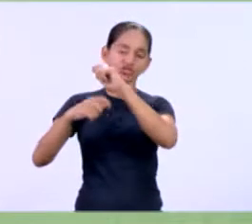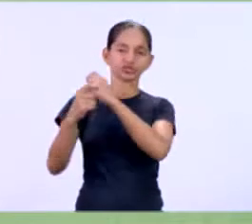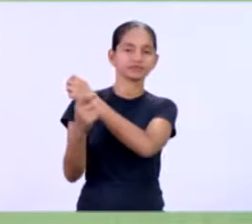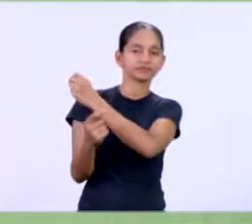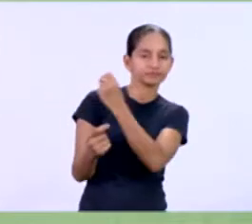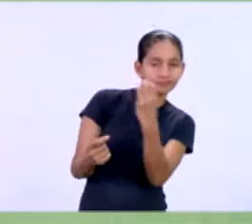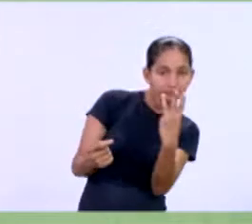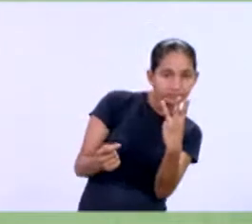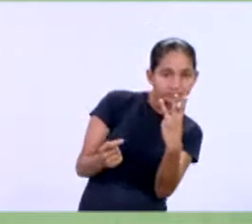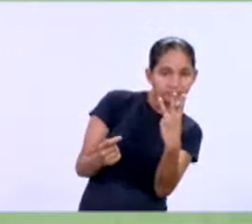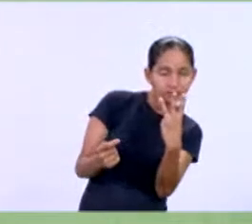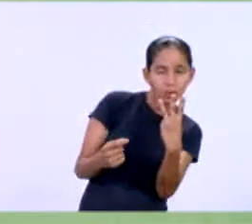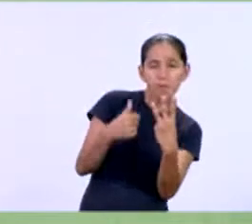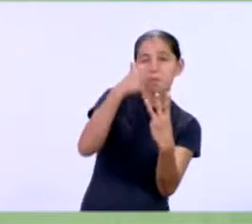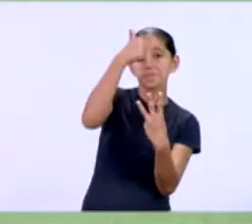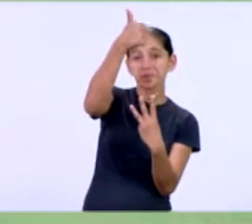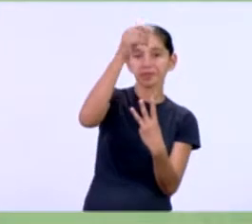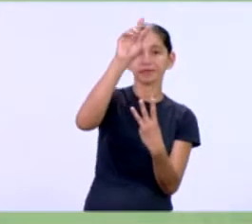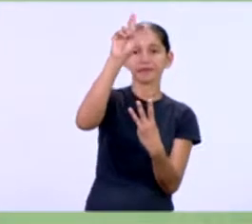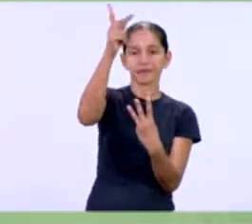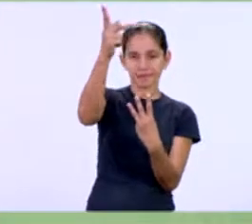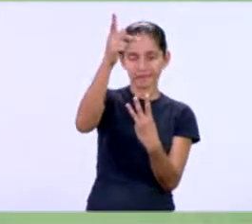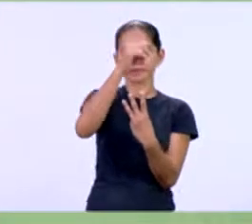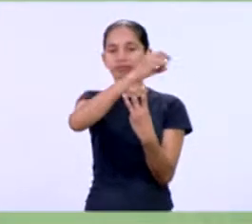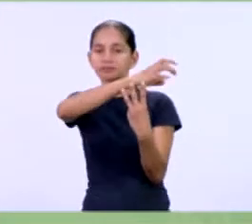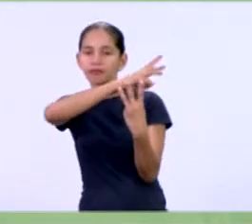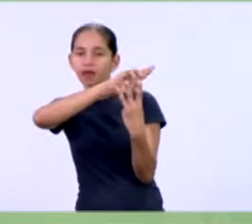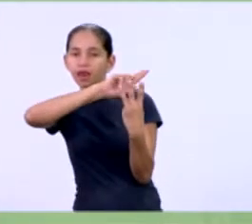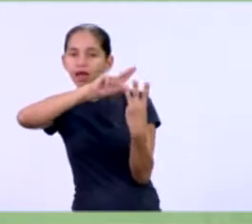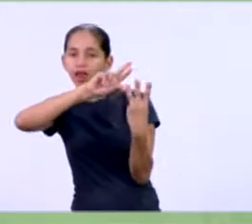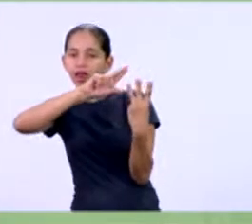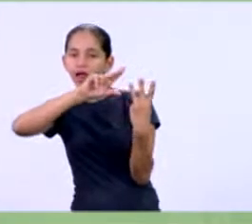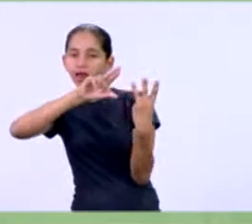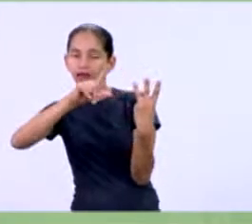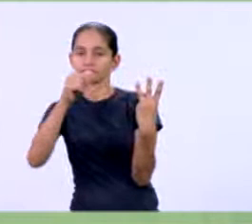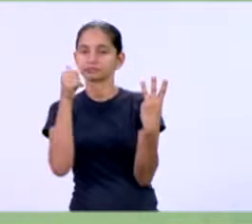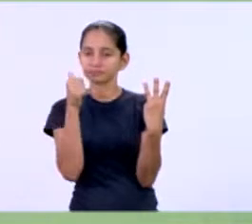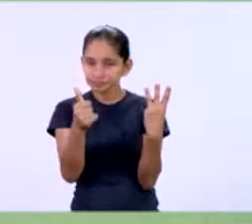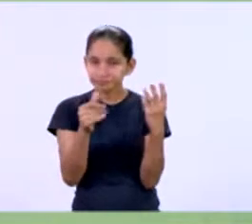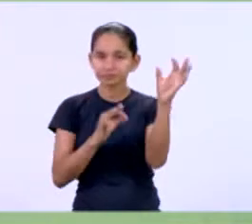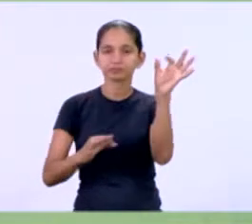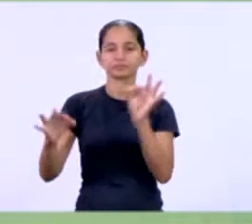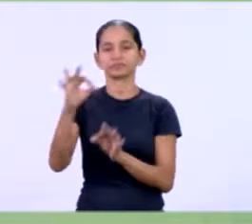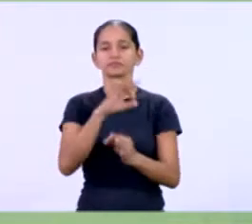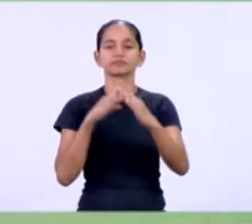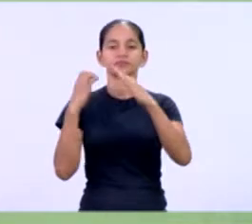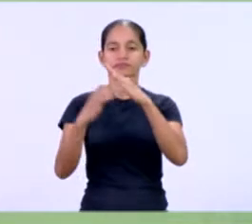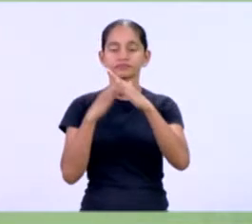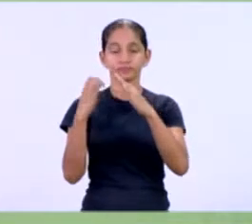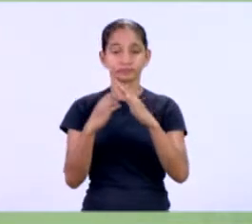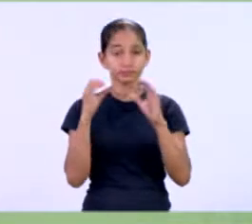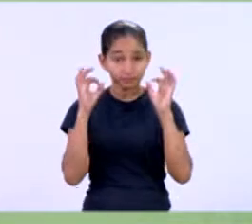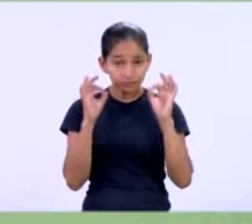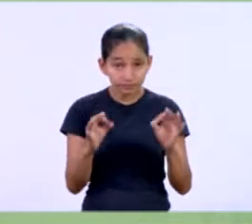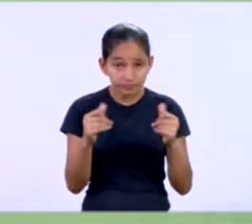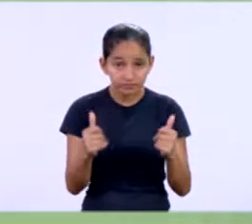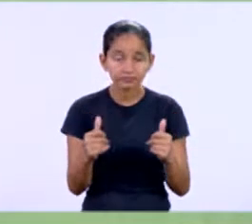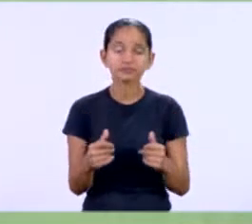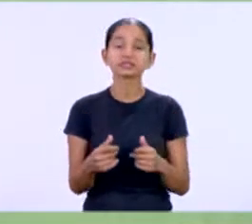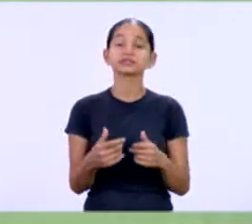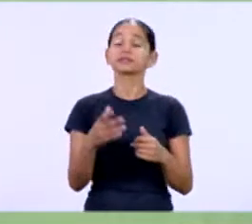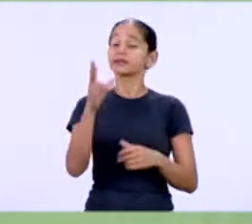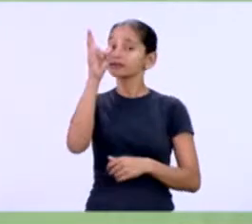administrativos, ok? Então esses aí são os principais recursos das organizações. É